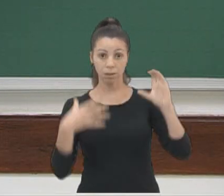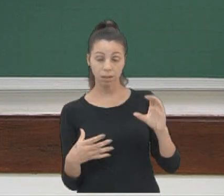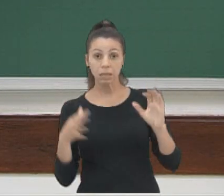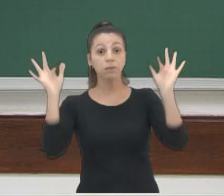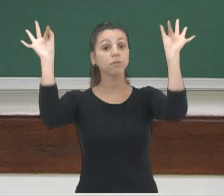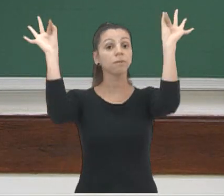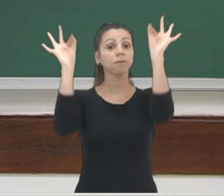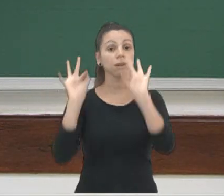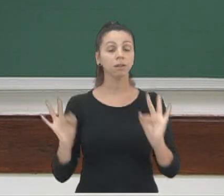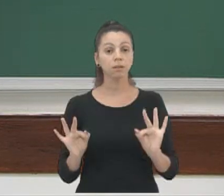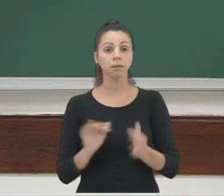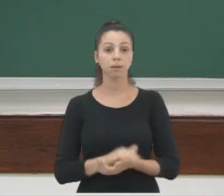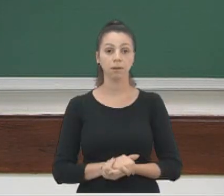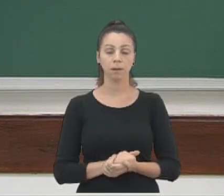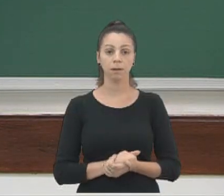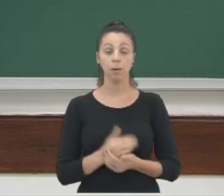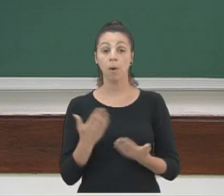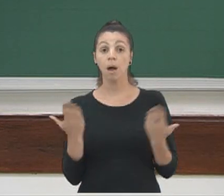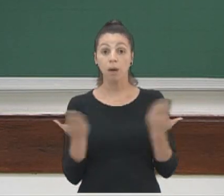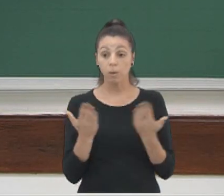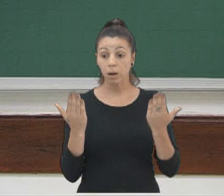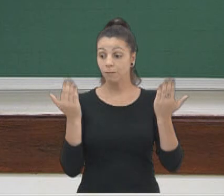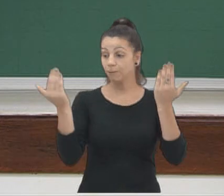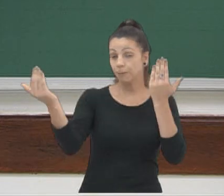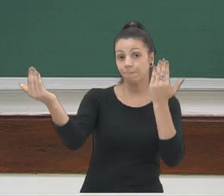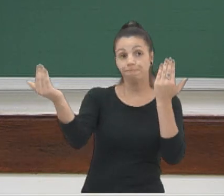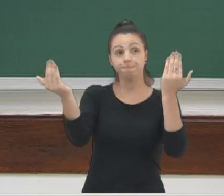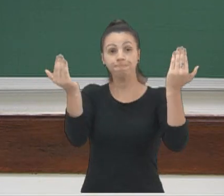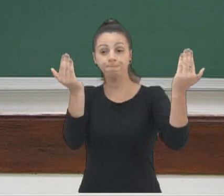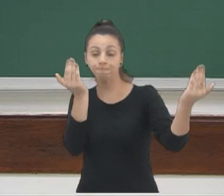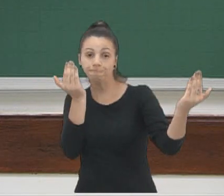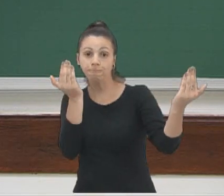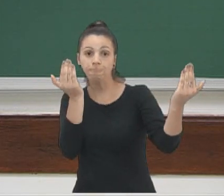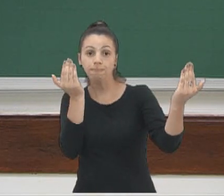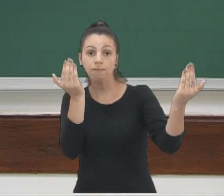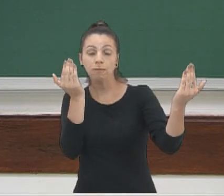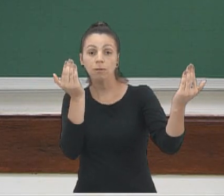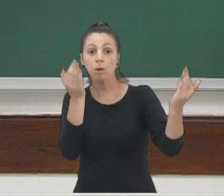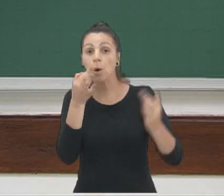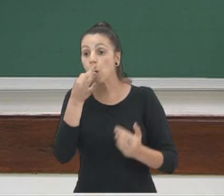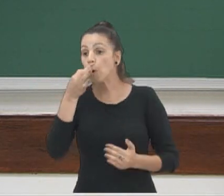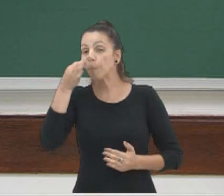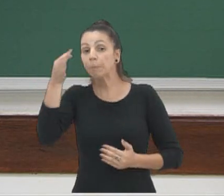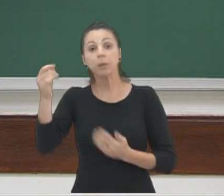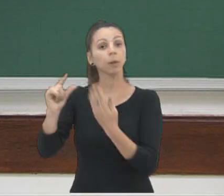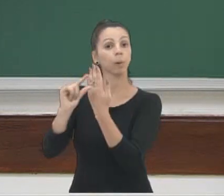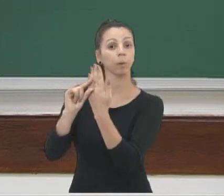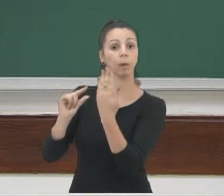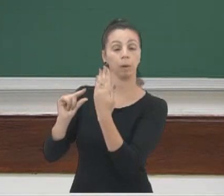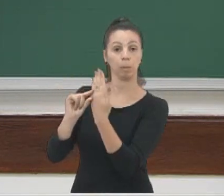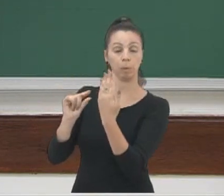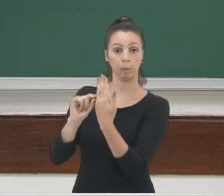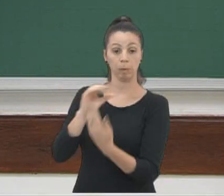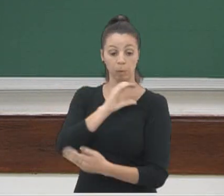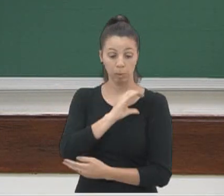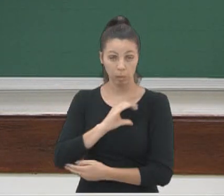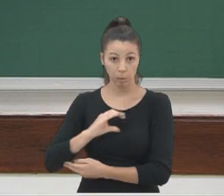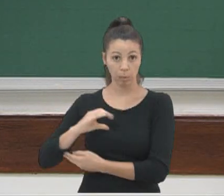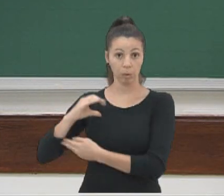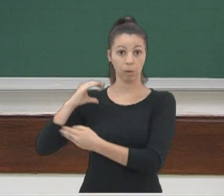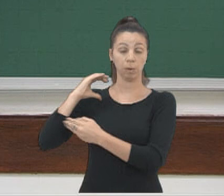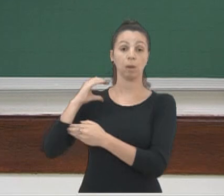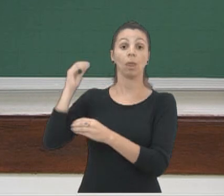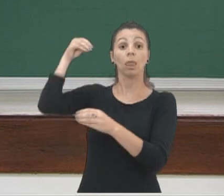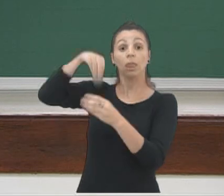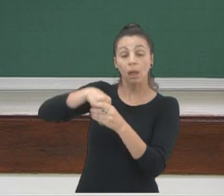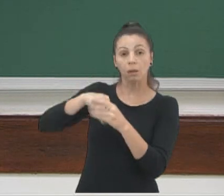felicidade. Então agora você vai comparar com o conceito da autora, aliás, o conceito que está dentro